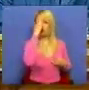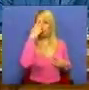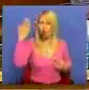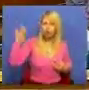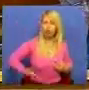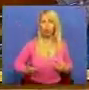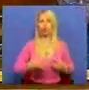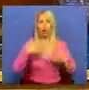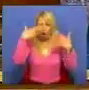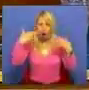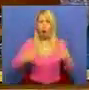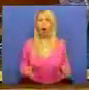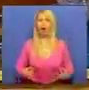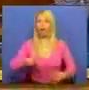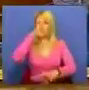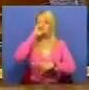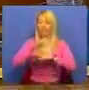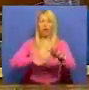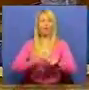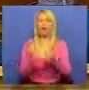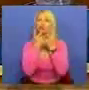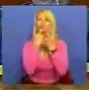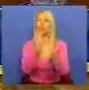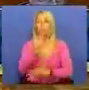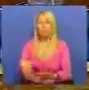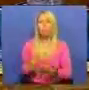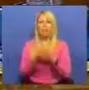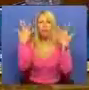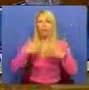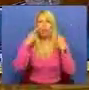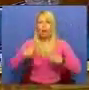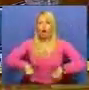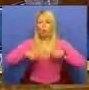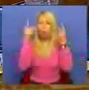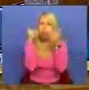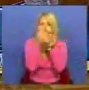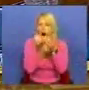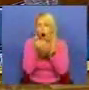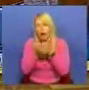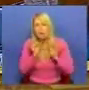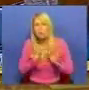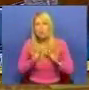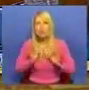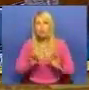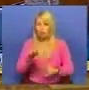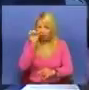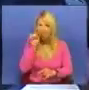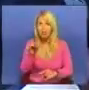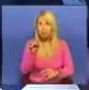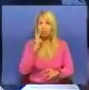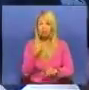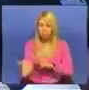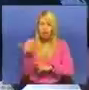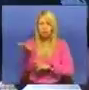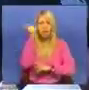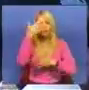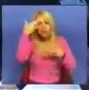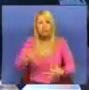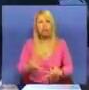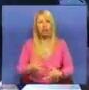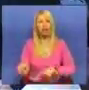um governo que tudo fez para pôr as contas públicas do Estado em ordem. Isso é que é falta de seriedade política, Sr. Deputado. E quem nos está a ouvir